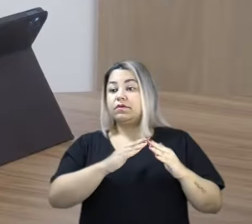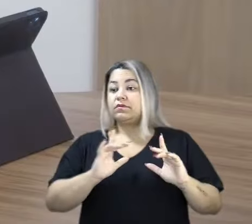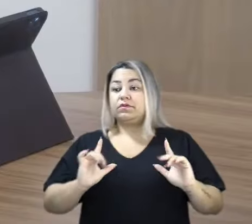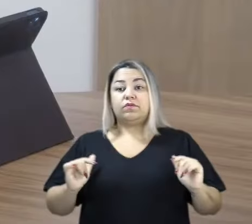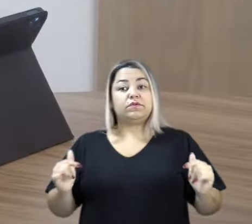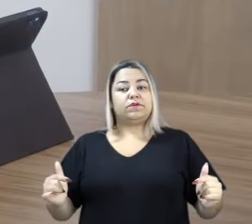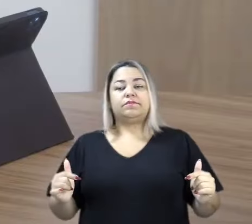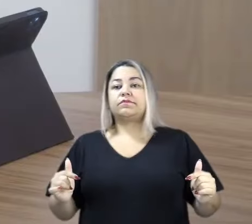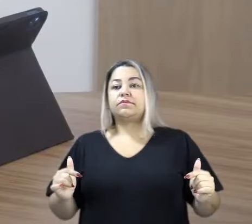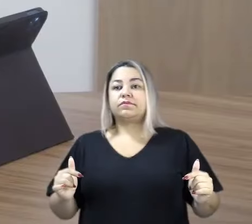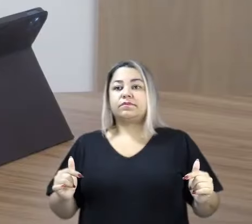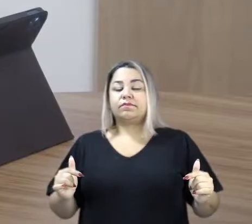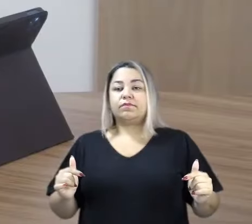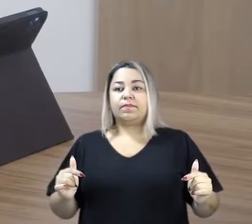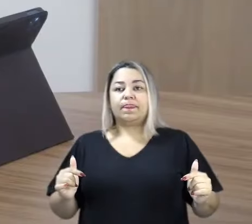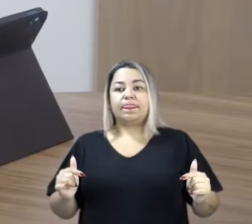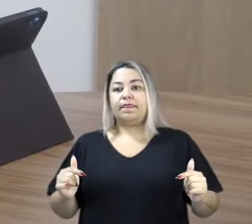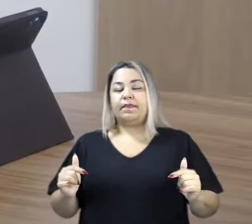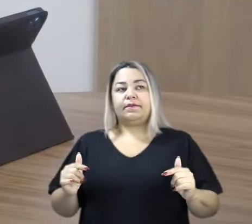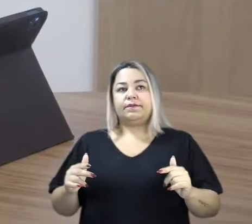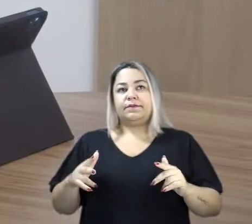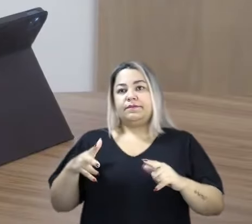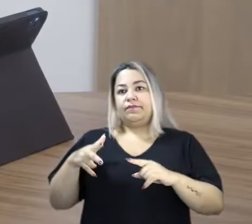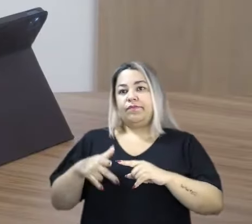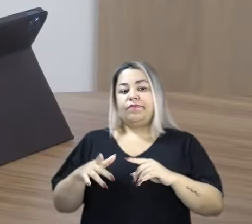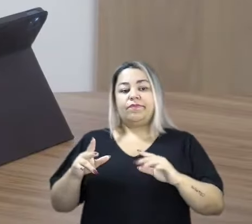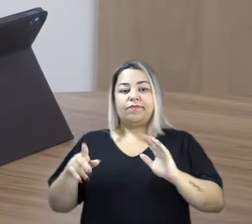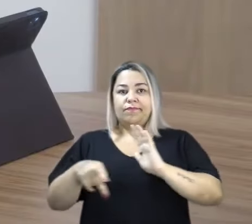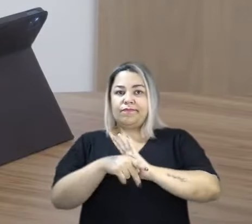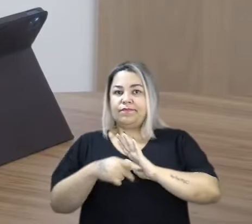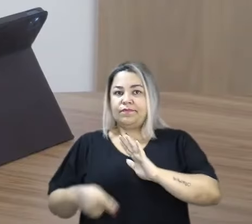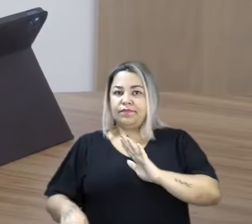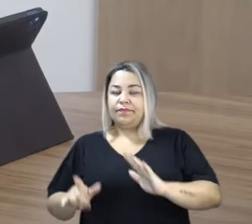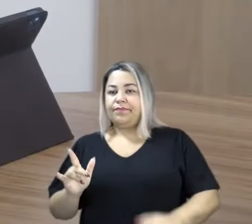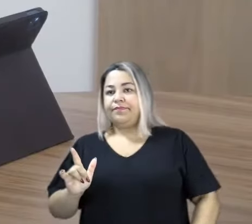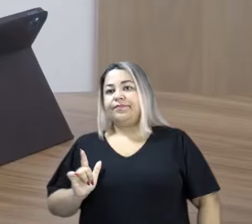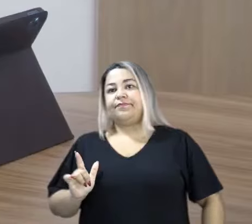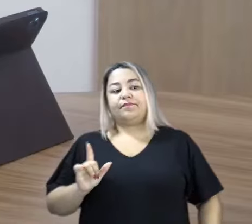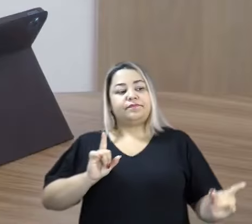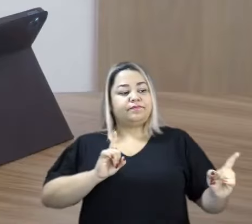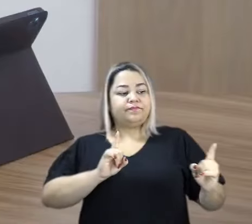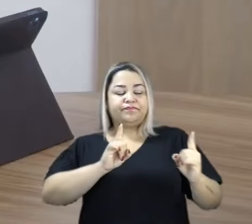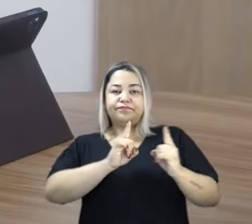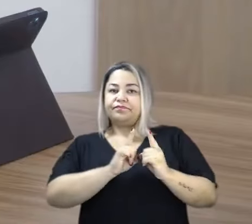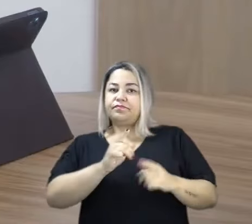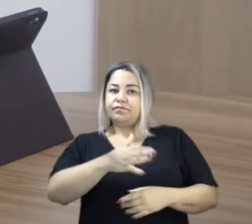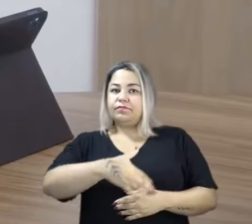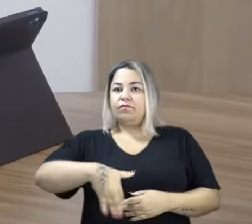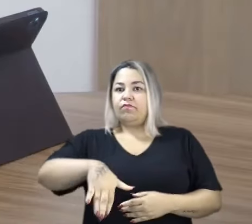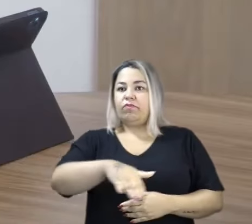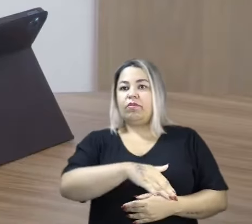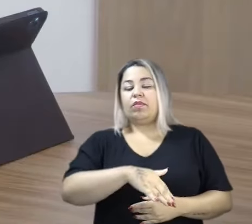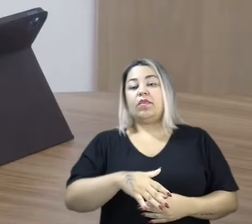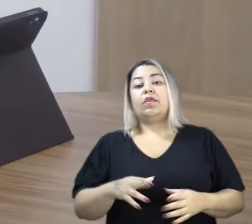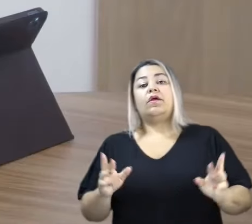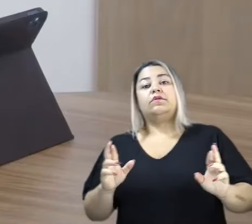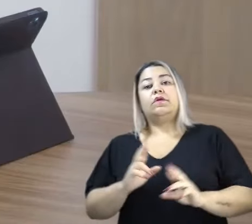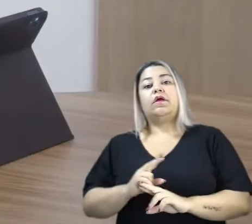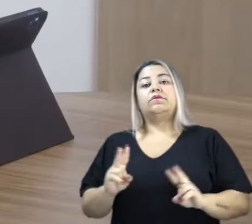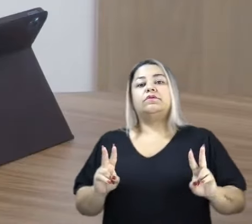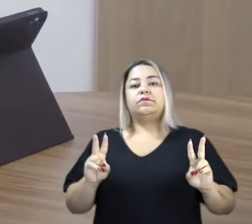tem um recorte específico, vai atender todo o público, né, que está